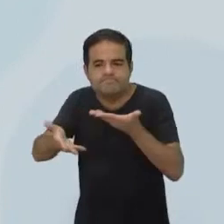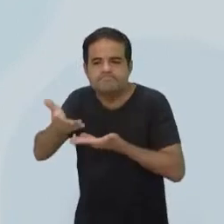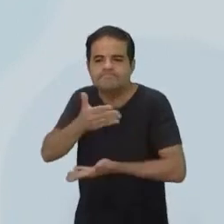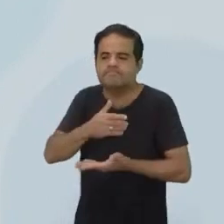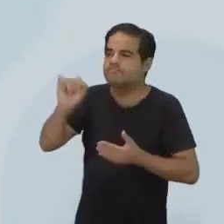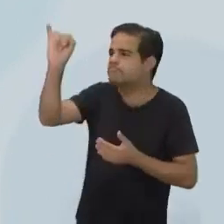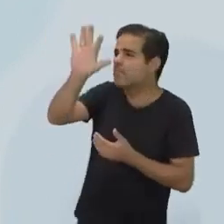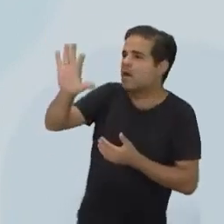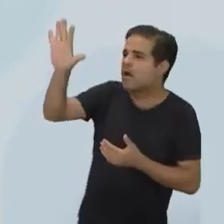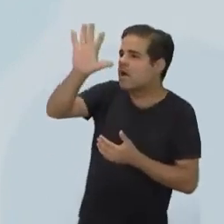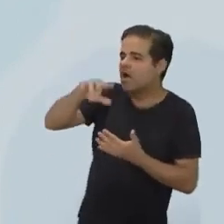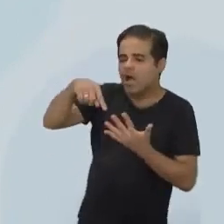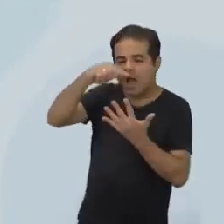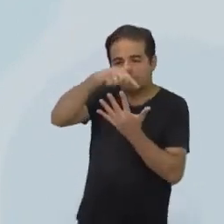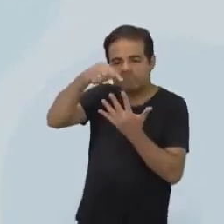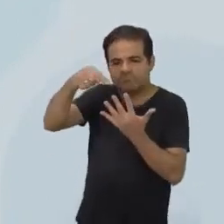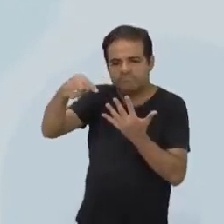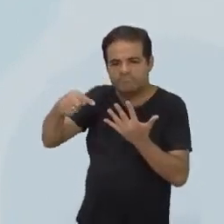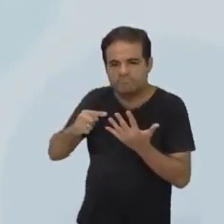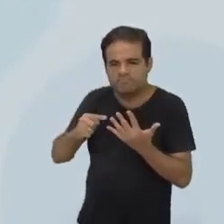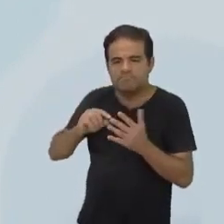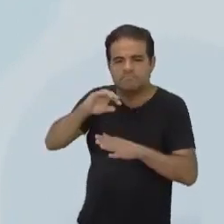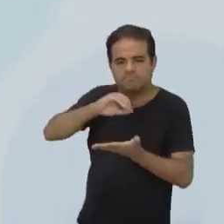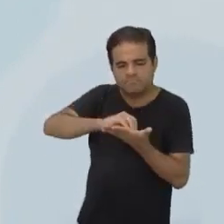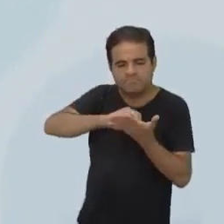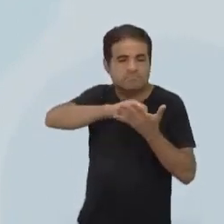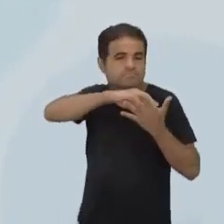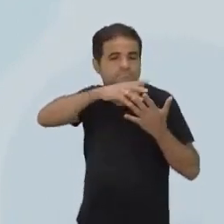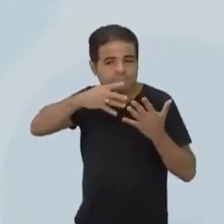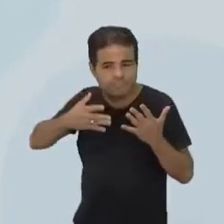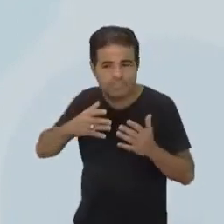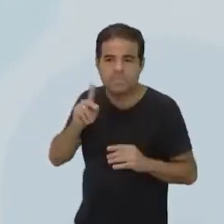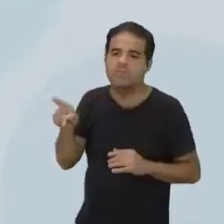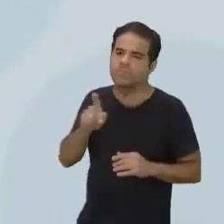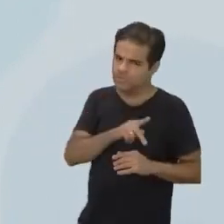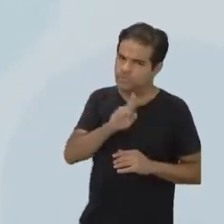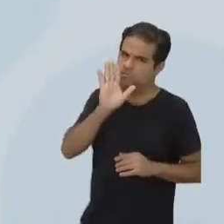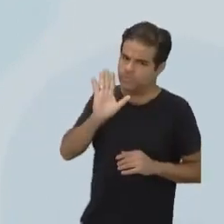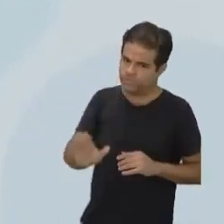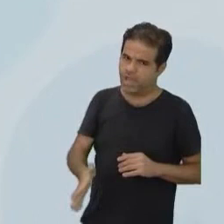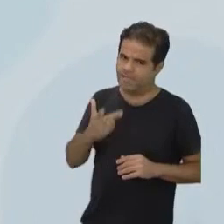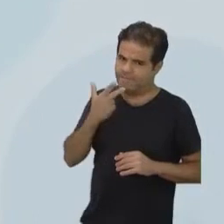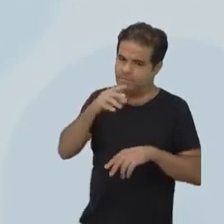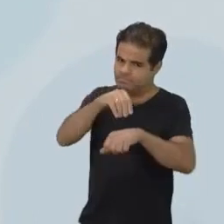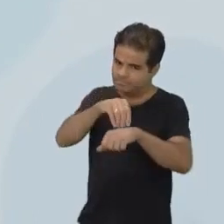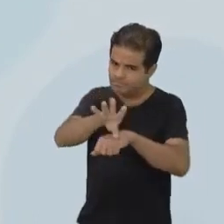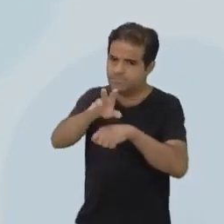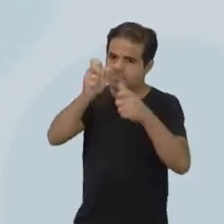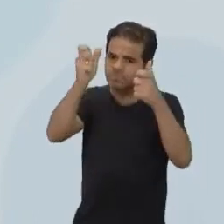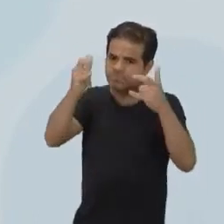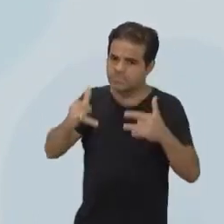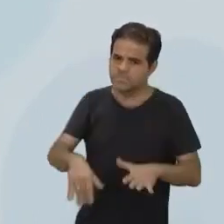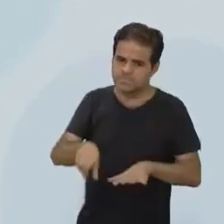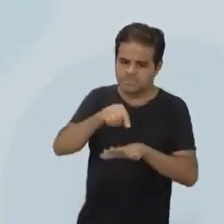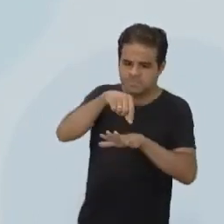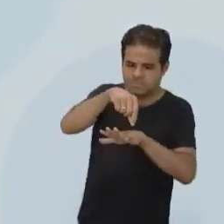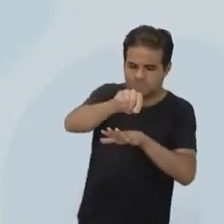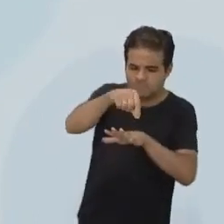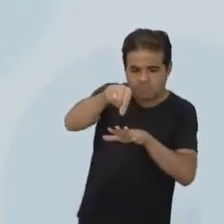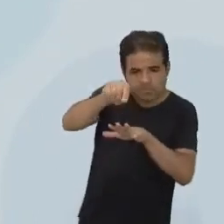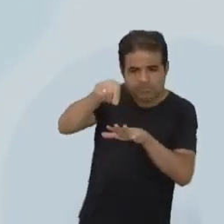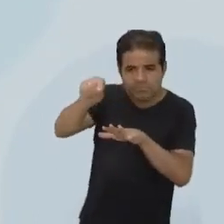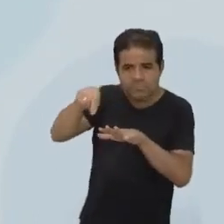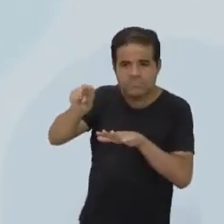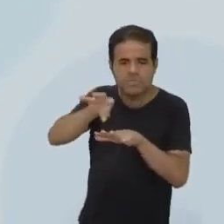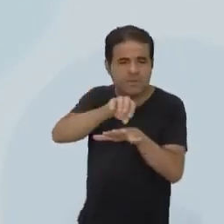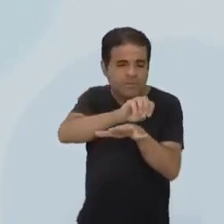dessas imagens com as demais componentes curriculares? A Pro já falou aqui, né? Deu várias informações